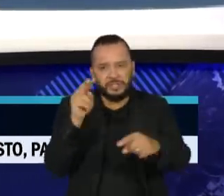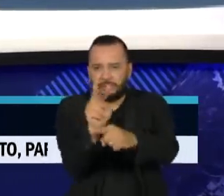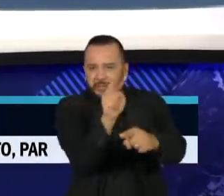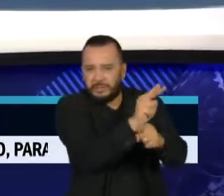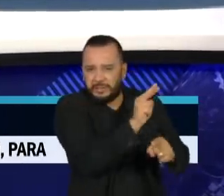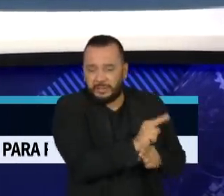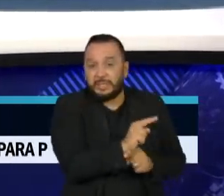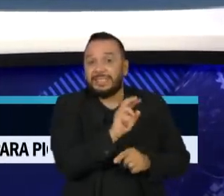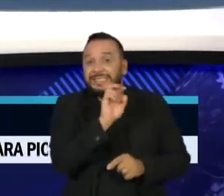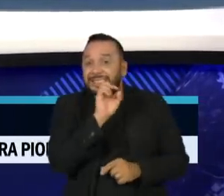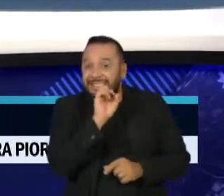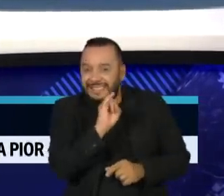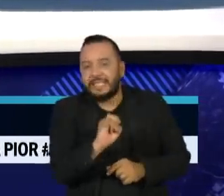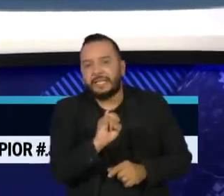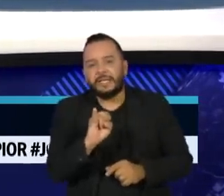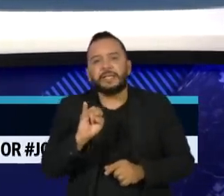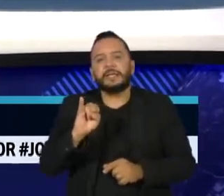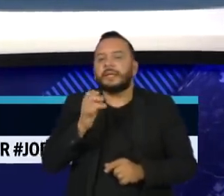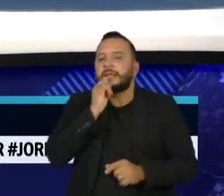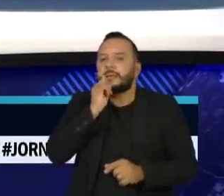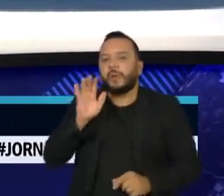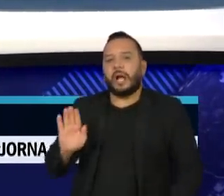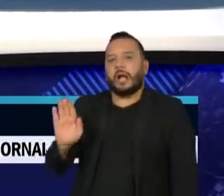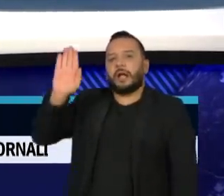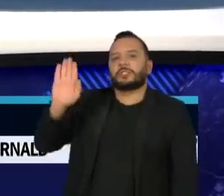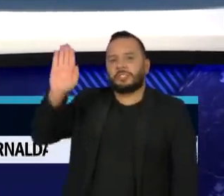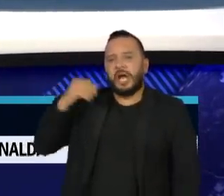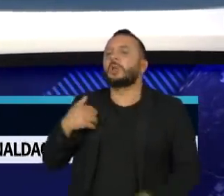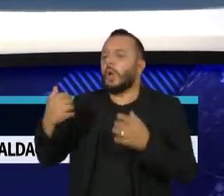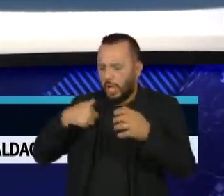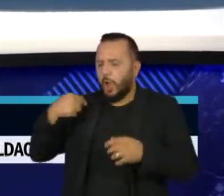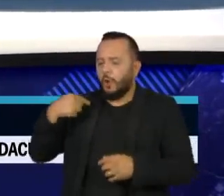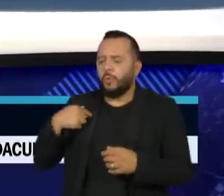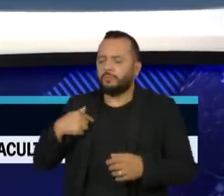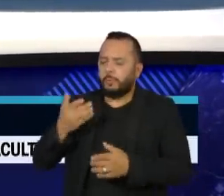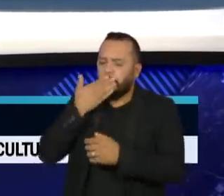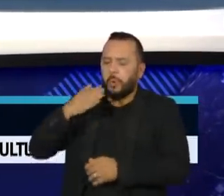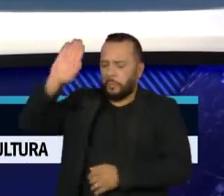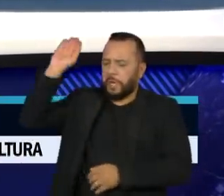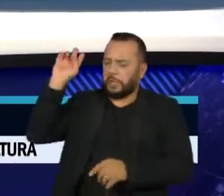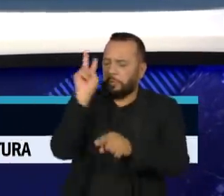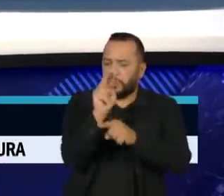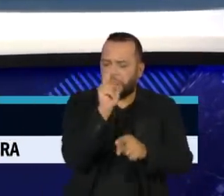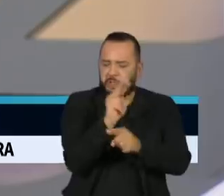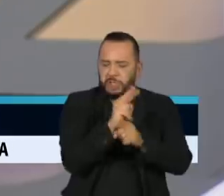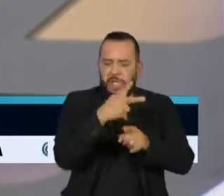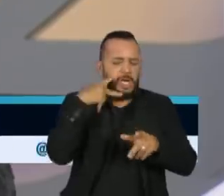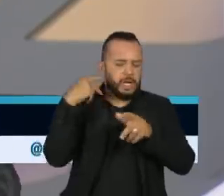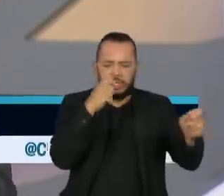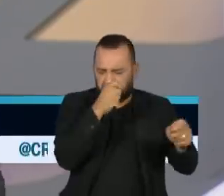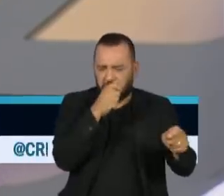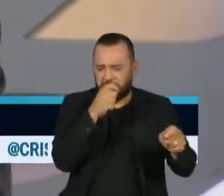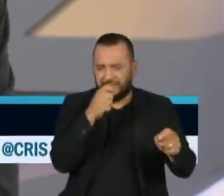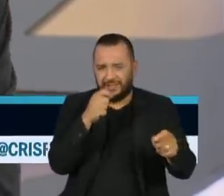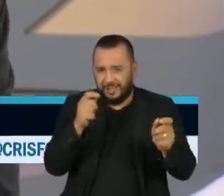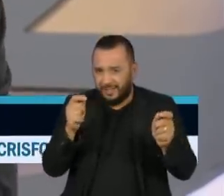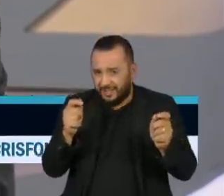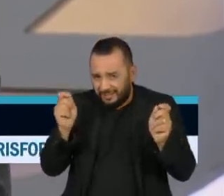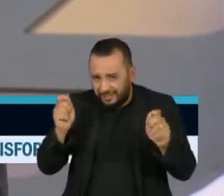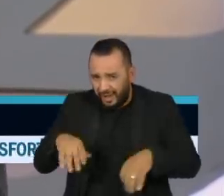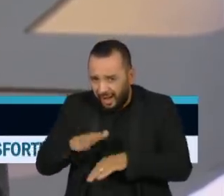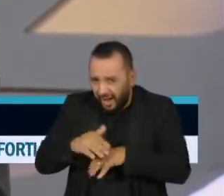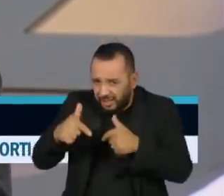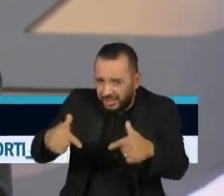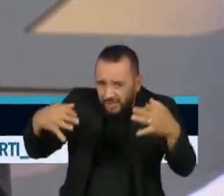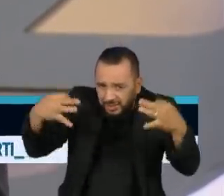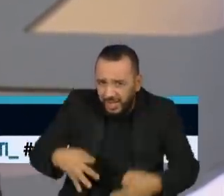campanha política, é possível que a gente tenha respostas mais céleres para essa proteção? Acho que sim, e acho